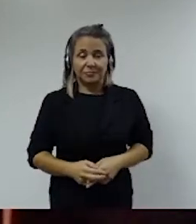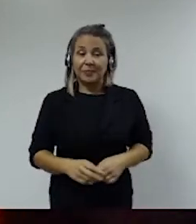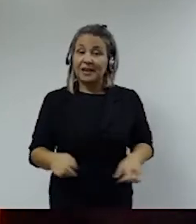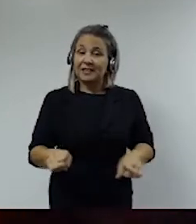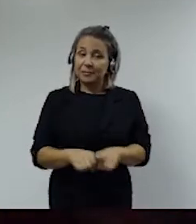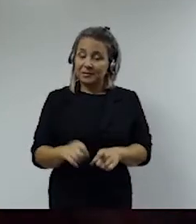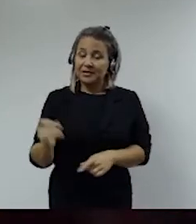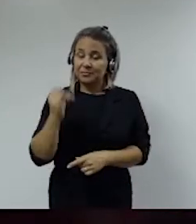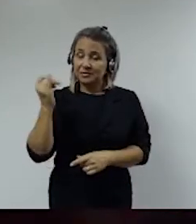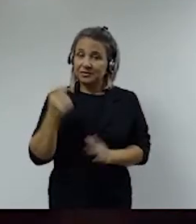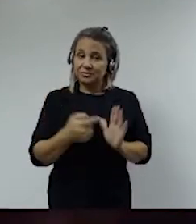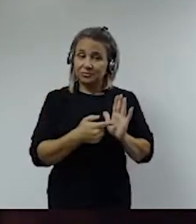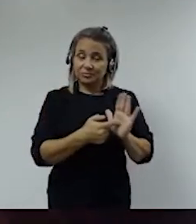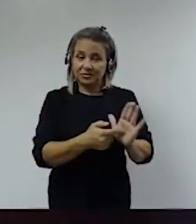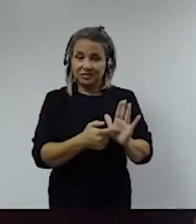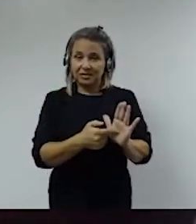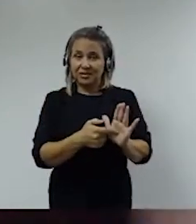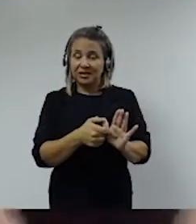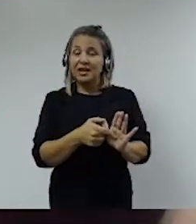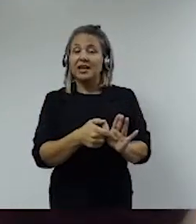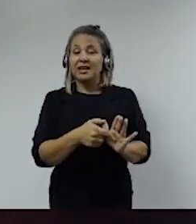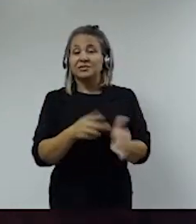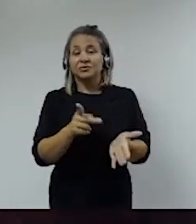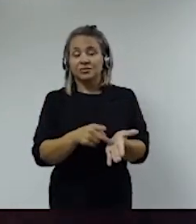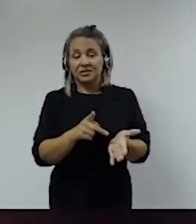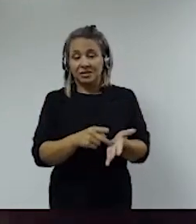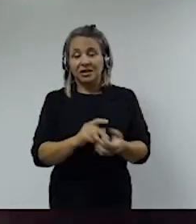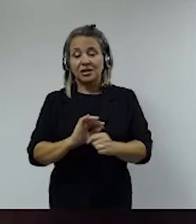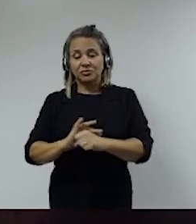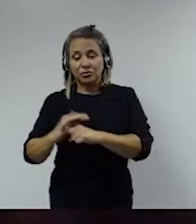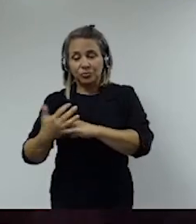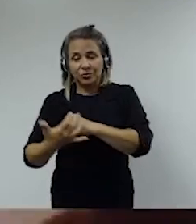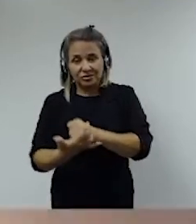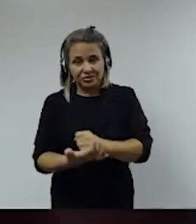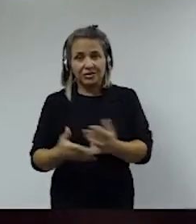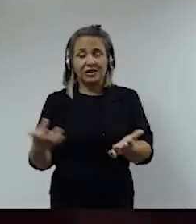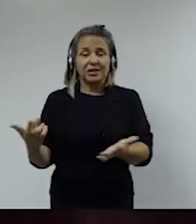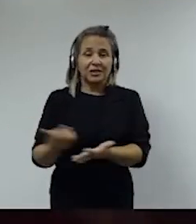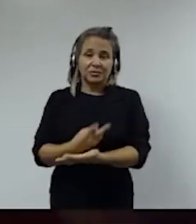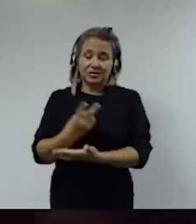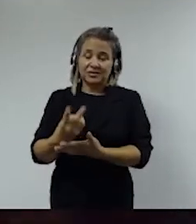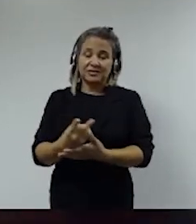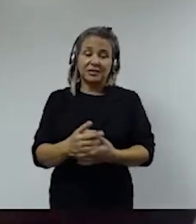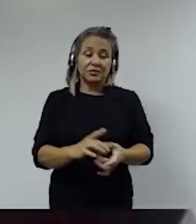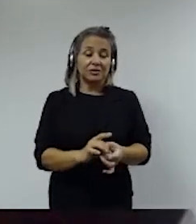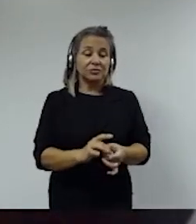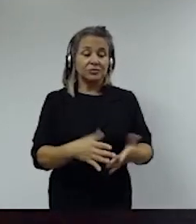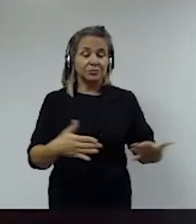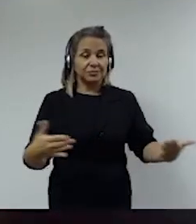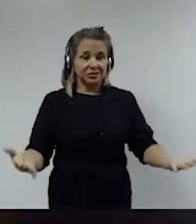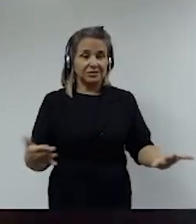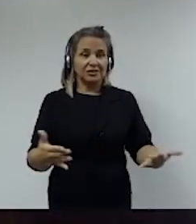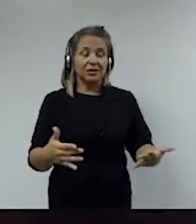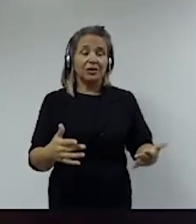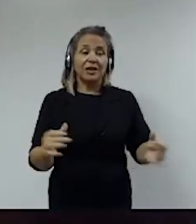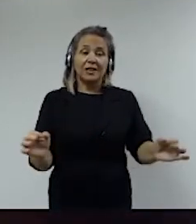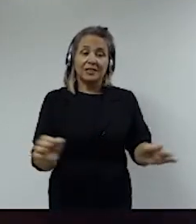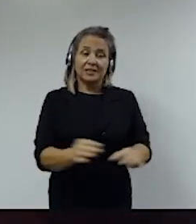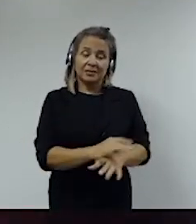interessante ressaltar que justamente a pandemia que acarretou a suspensão temporária das audiências de